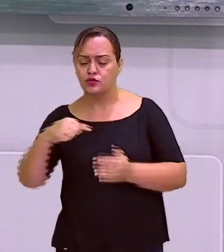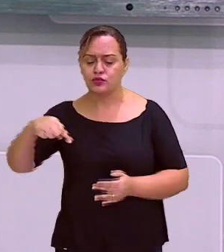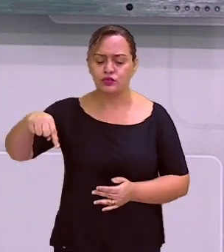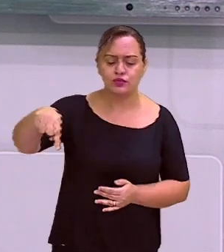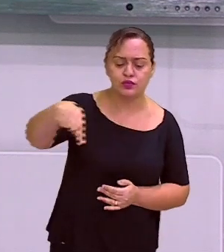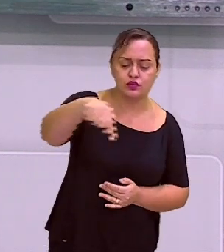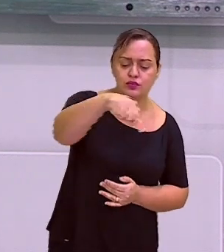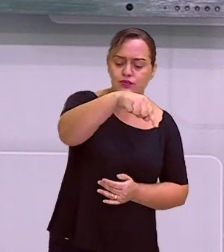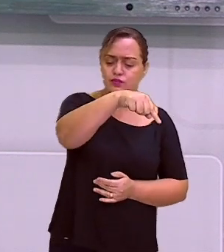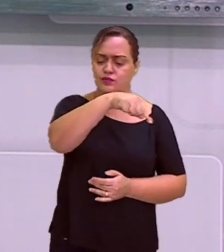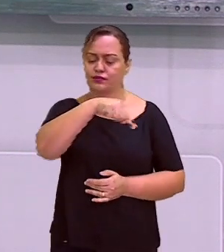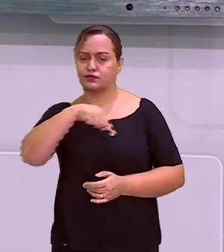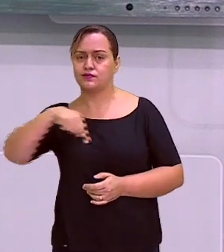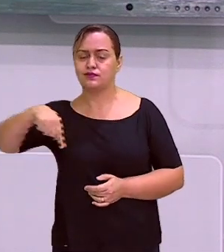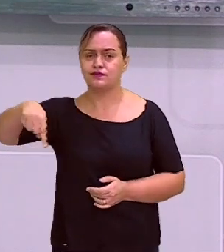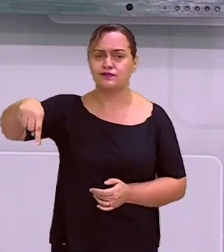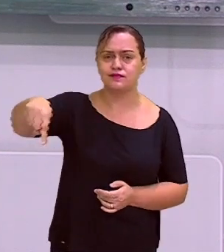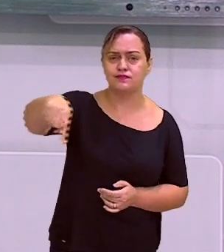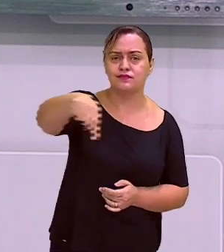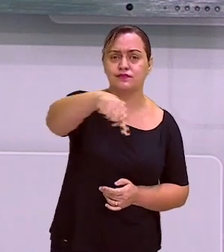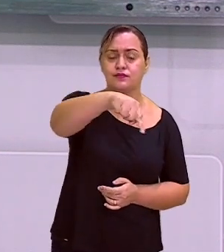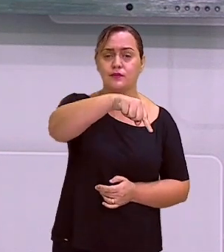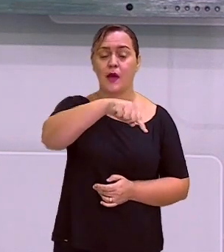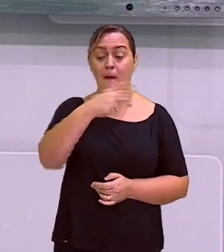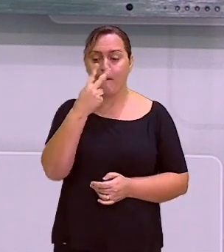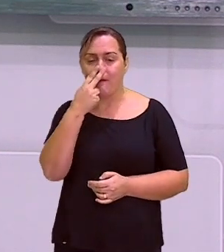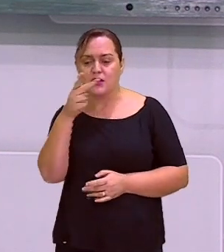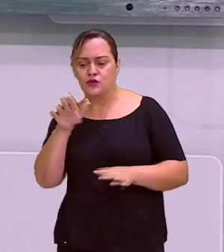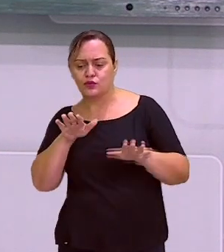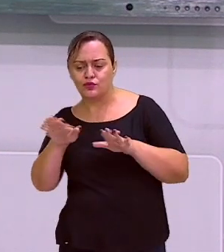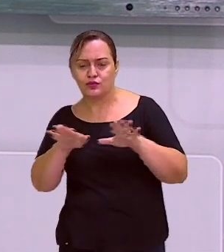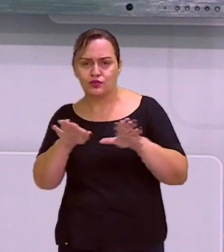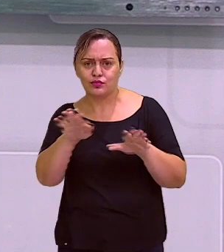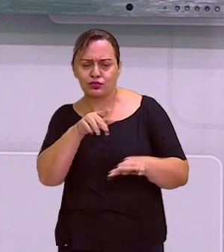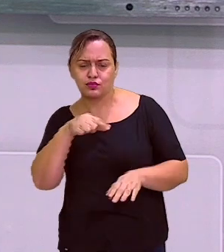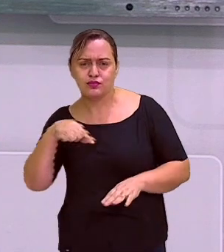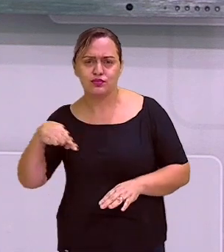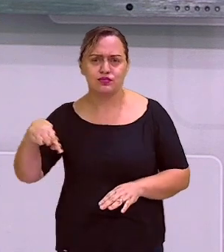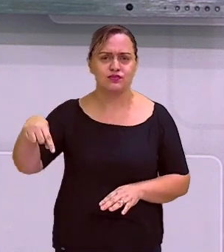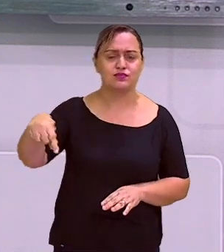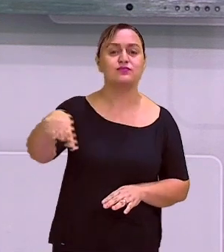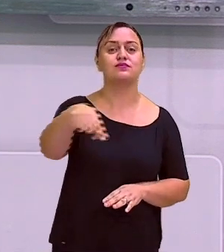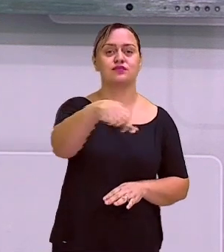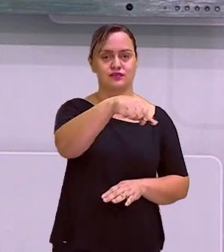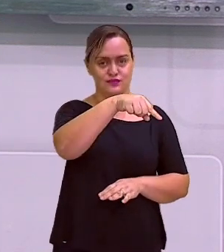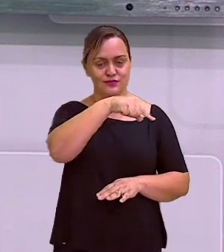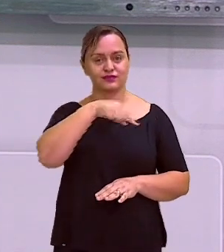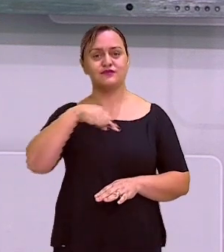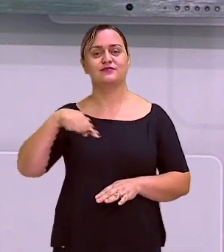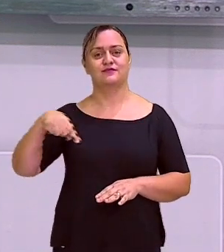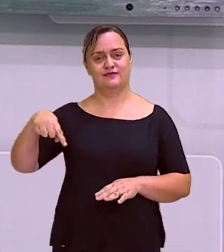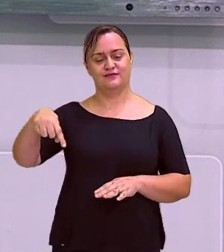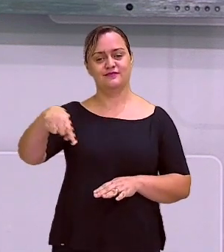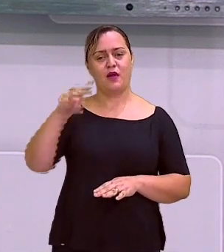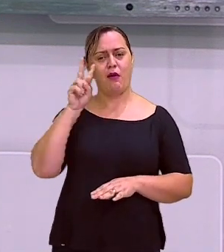se movendo. Ao projetar imagens para plateias maiores, e suas